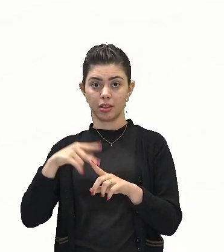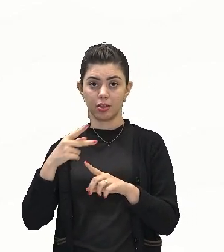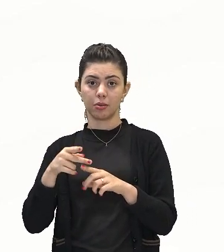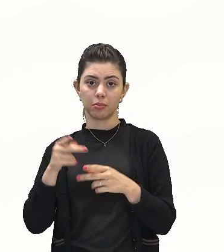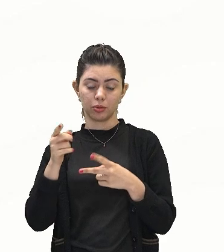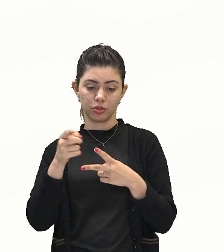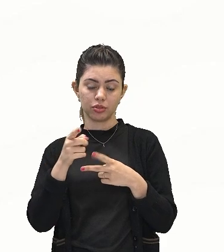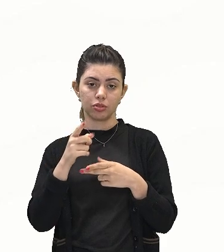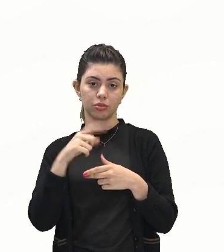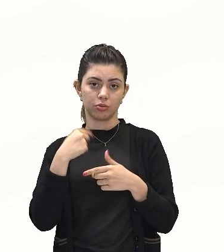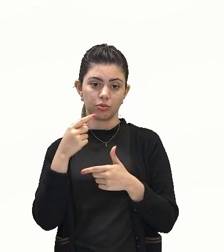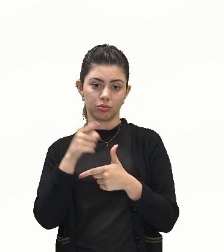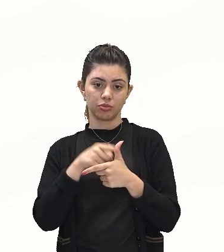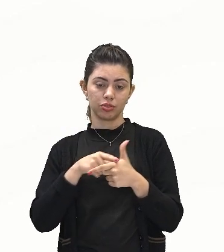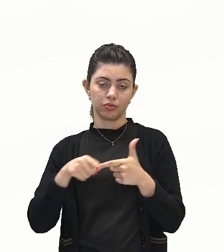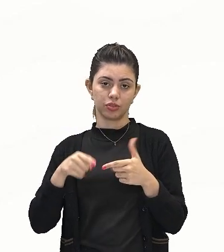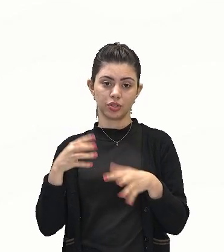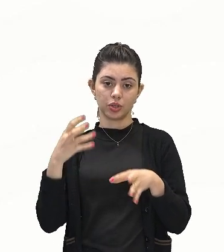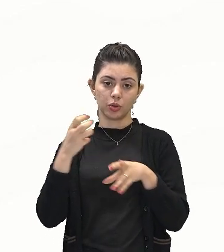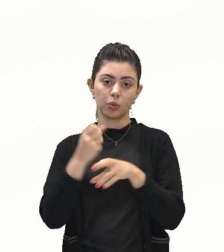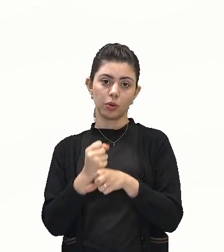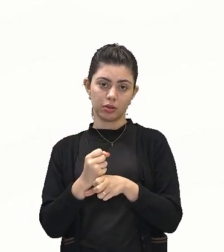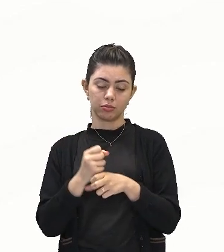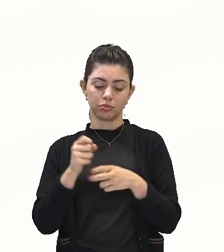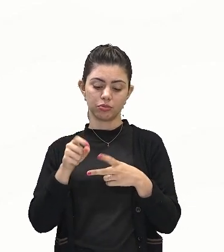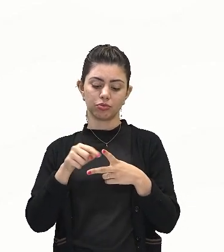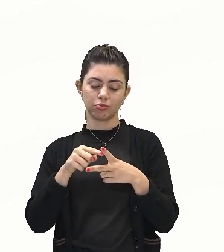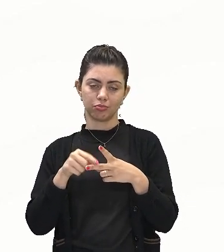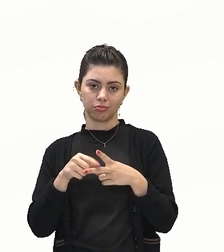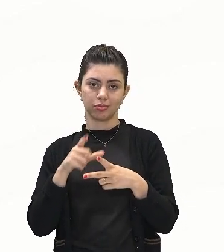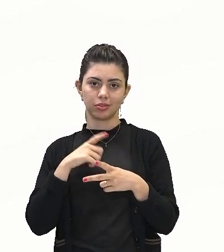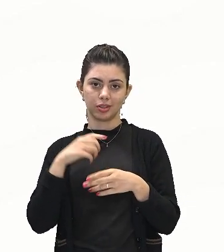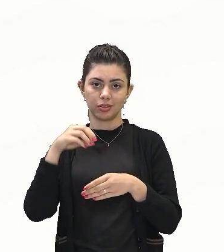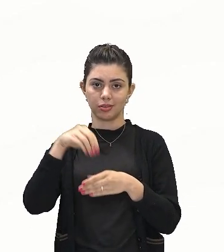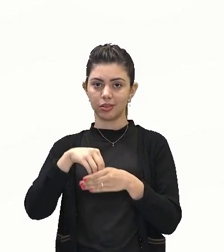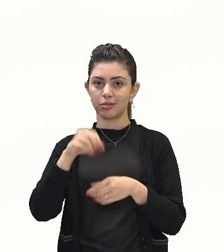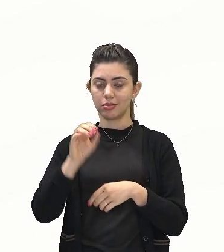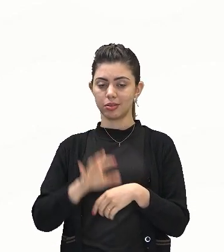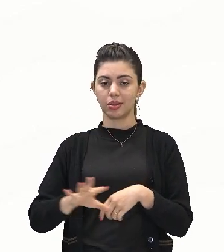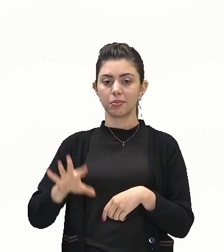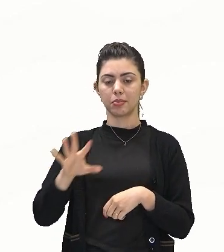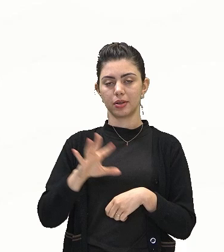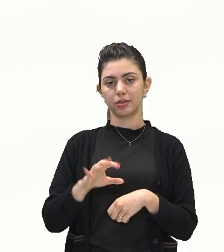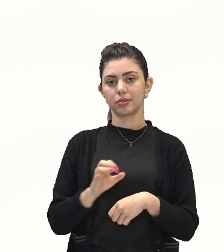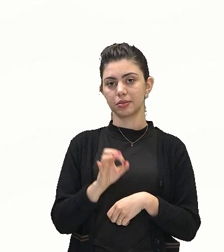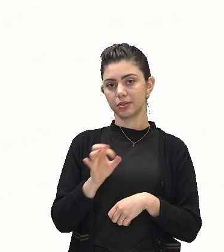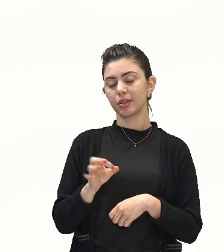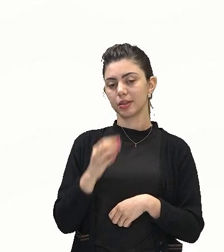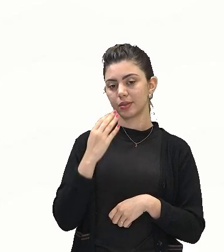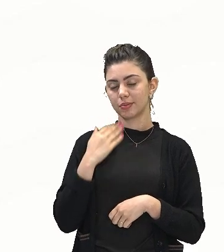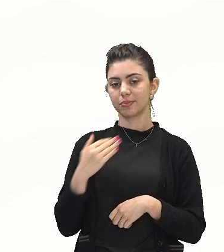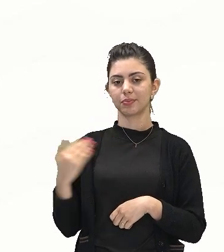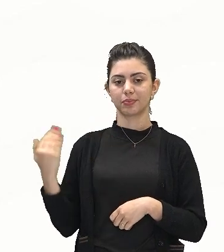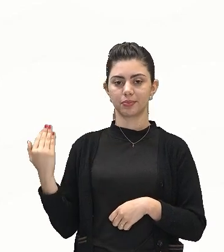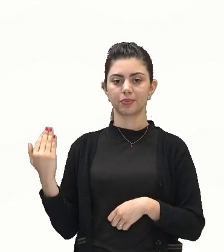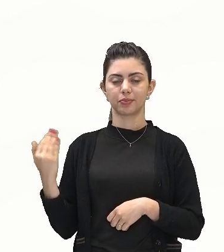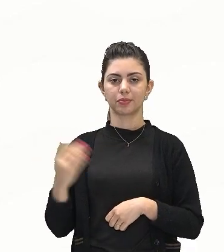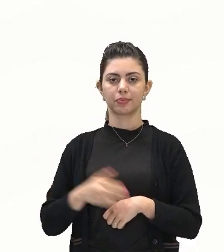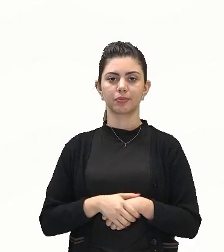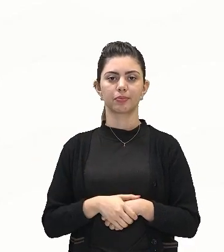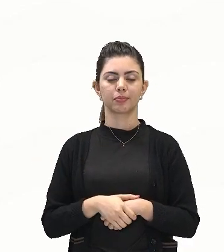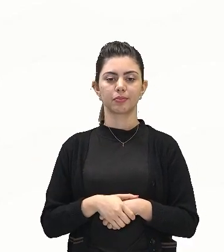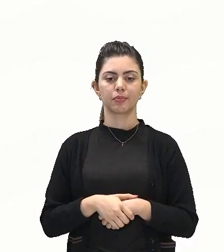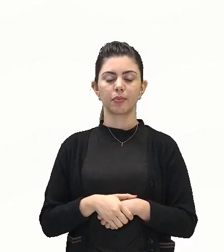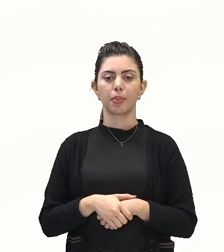pela nossa quantidade de lados, ok? Ou quantidade de ângulos, que é exatamente a mesma. Tá